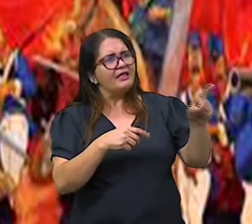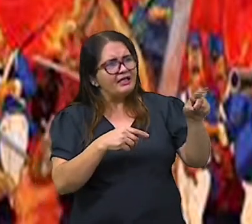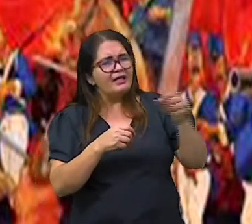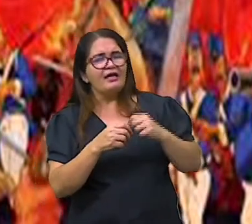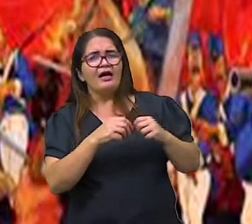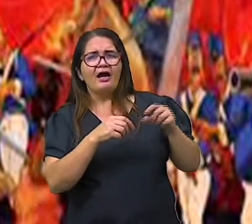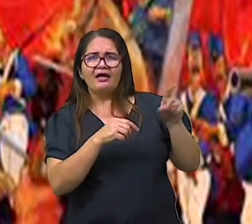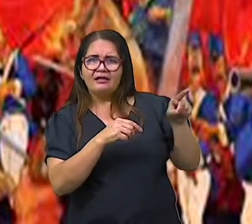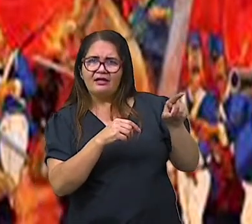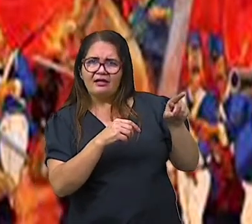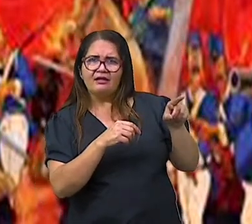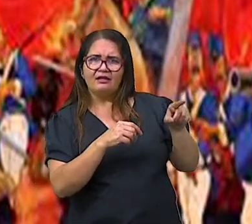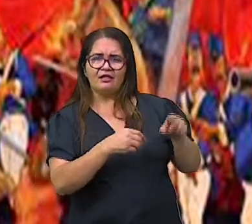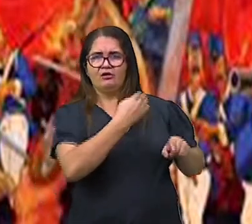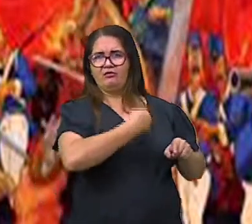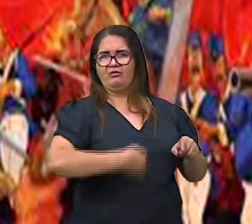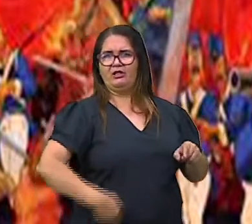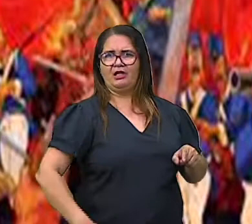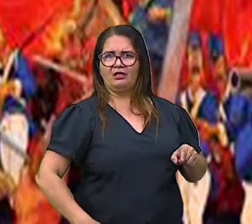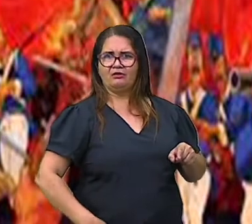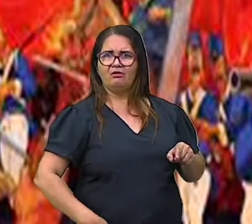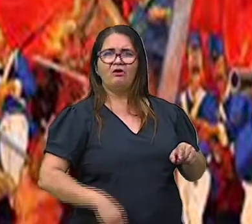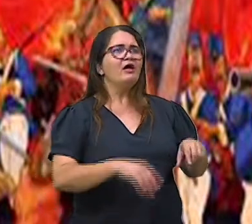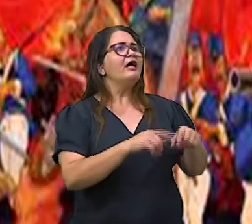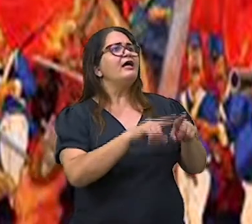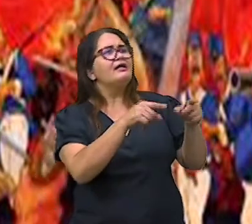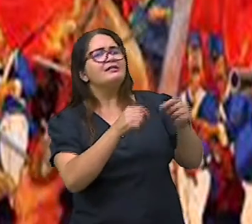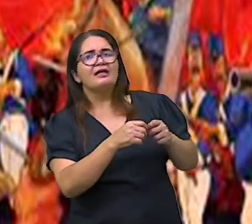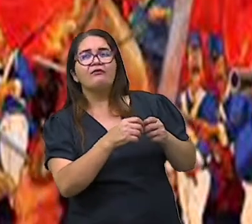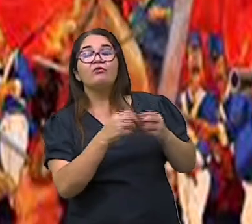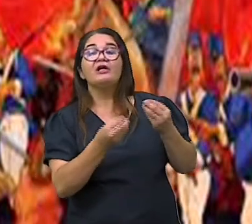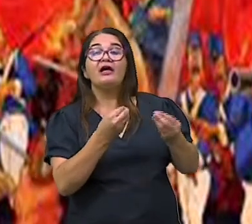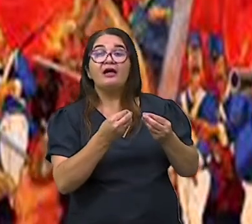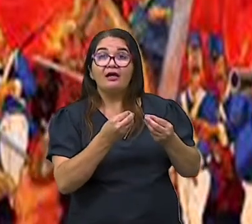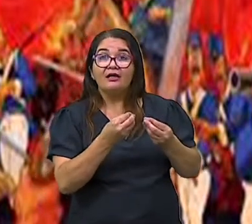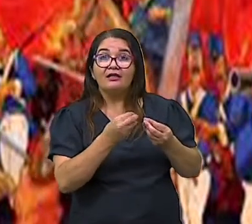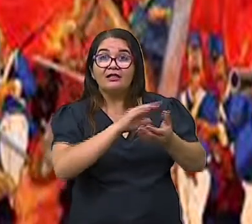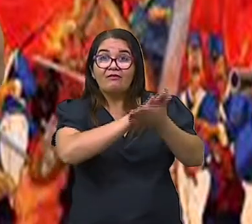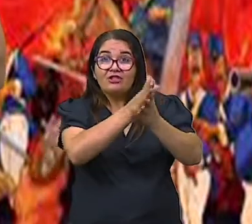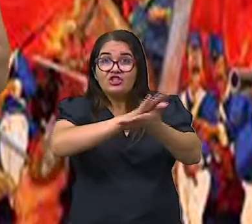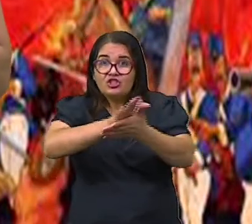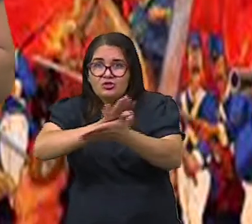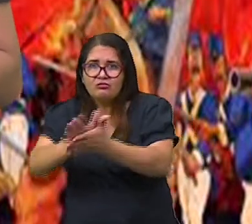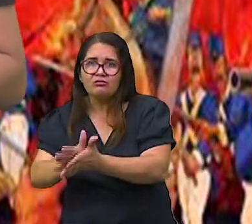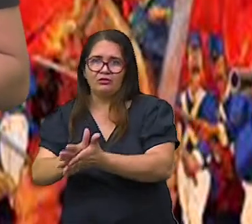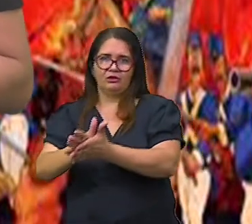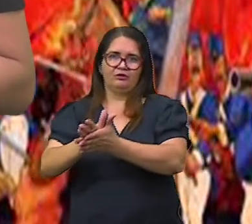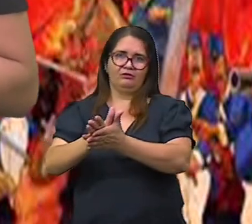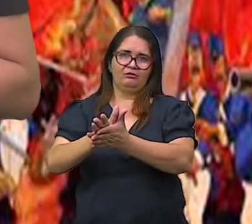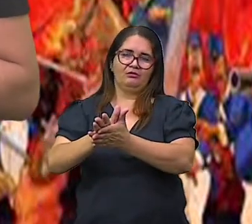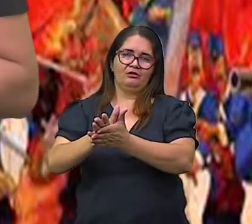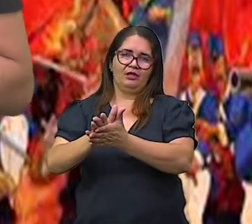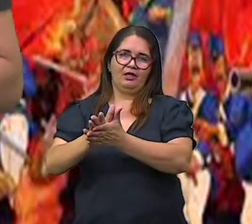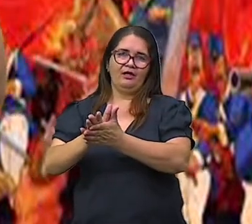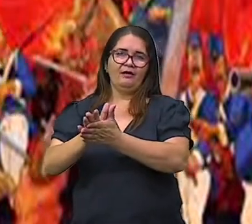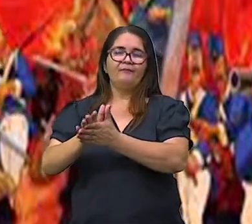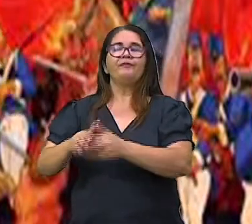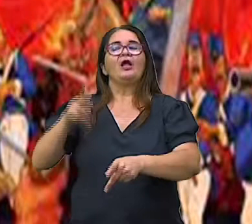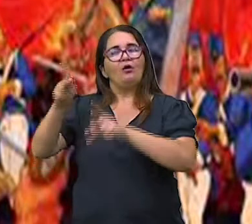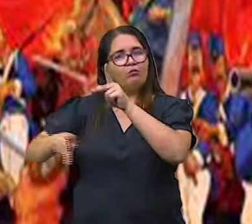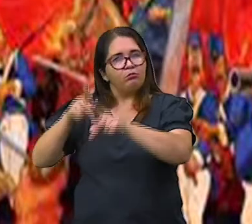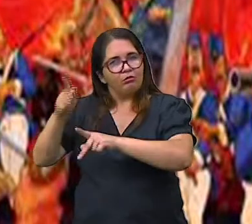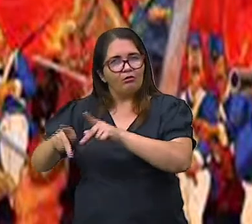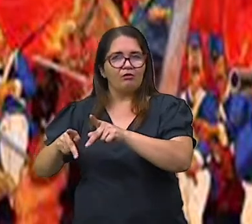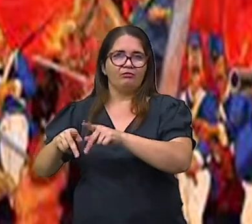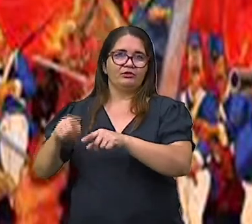elegia os prefeitos não eram os povos, né? Vinham ordens de cima para baixo das regências. Então,